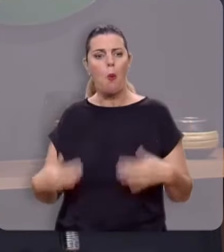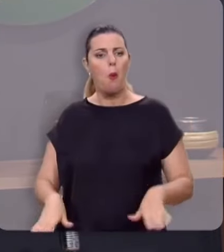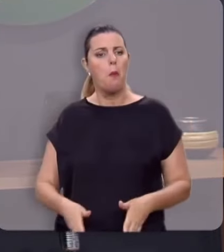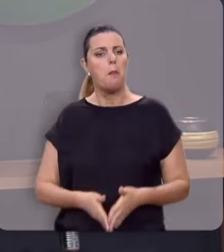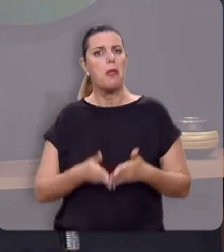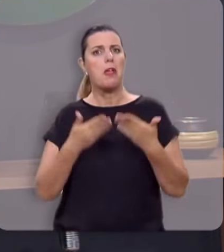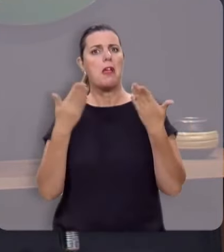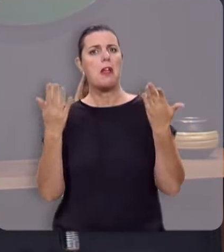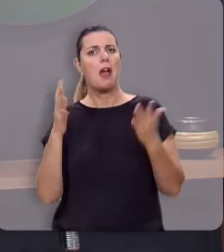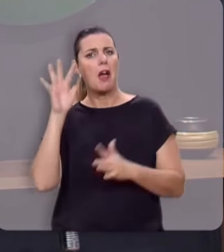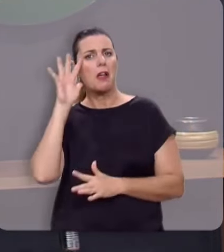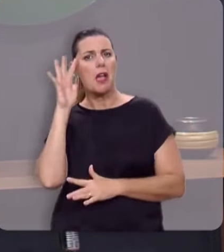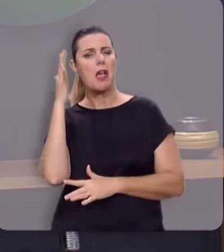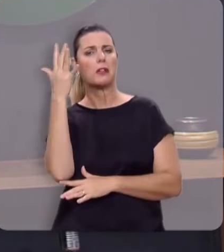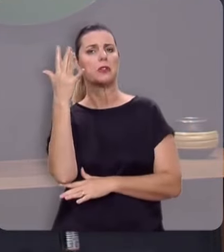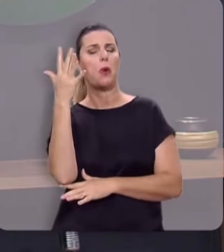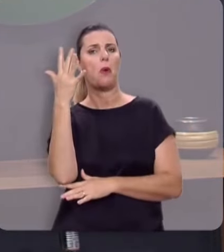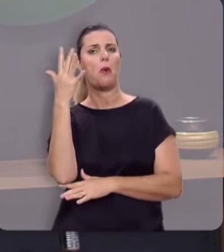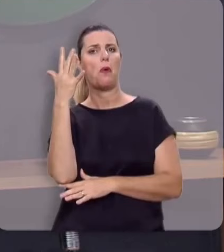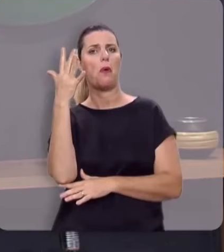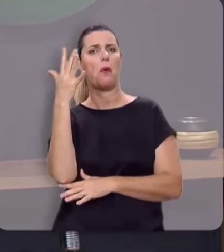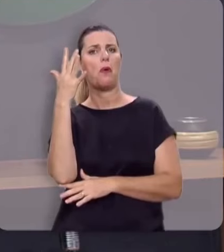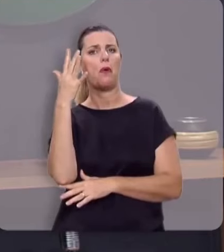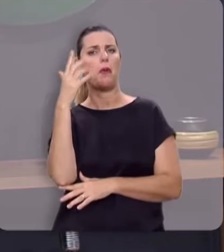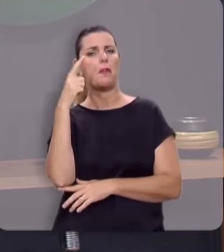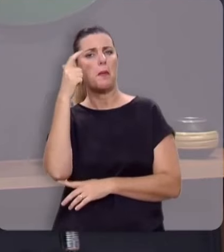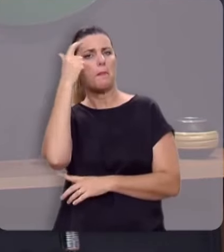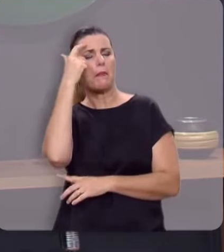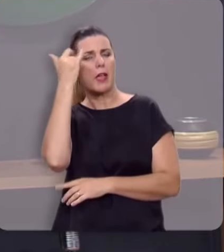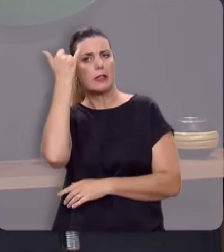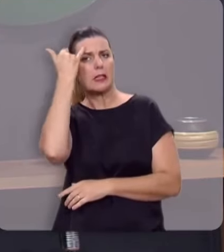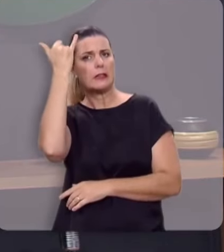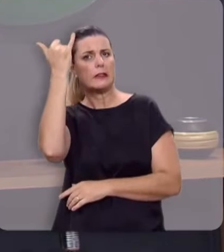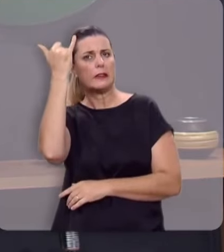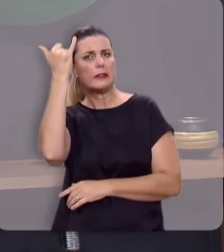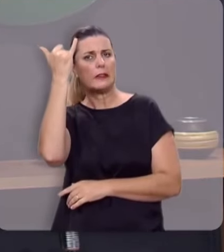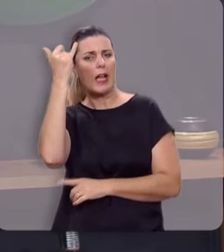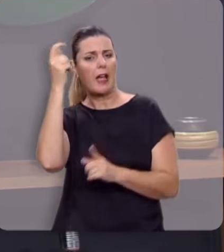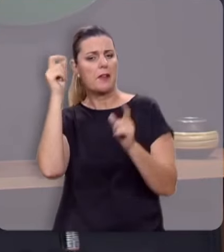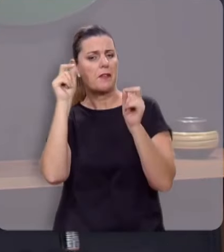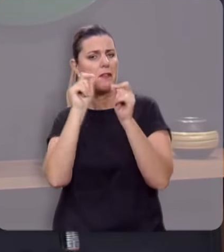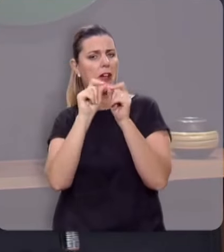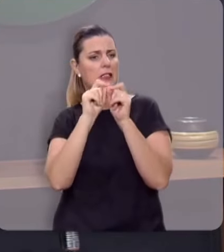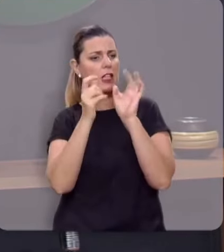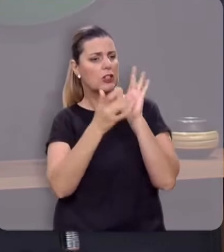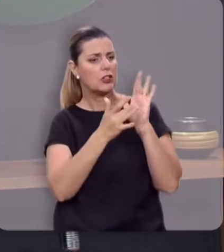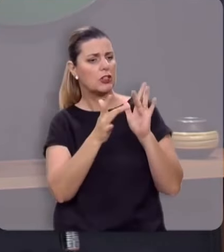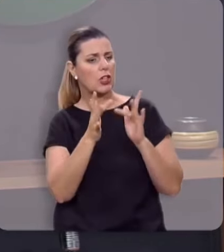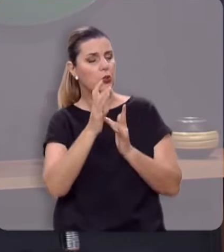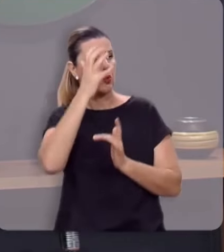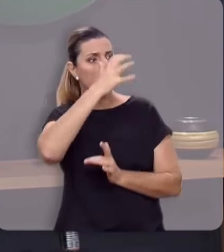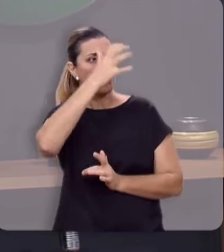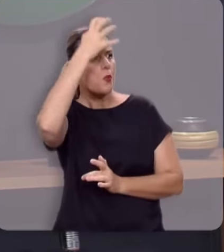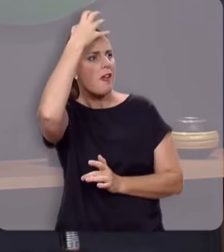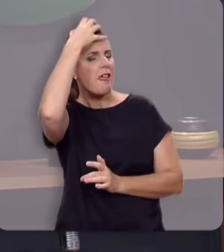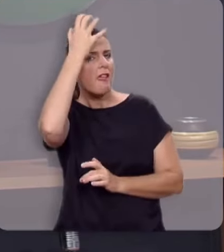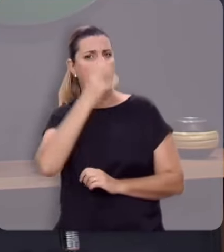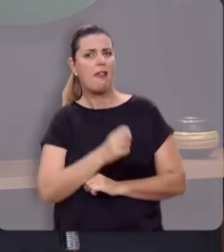que resolve, cogita em fazer de Jesus um